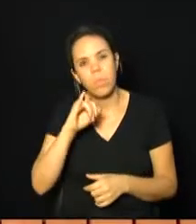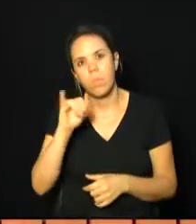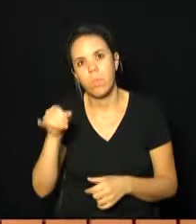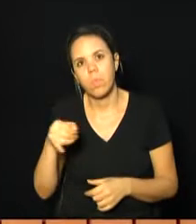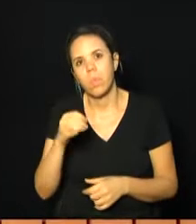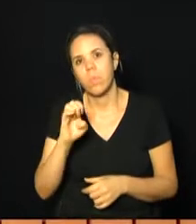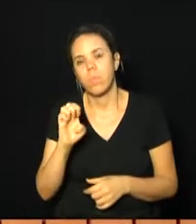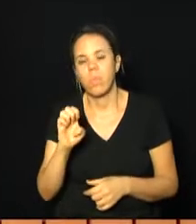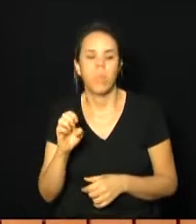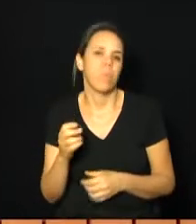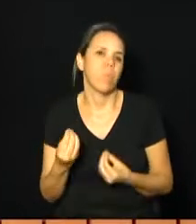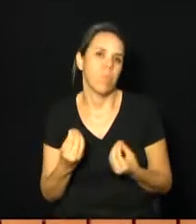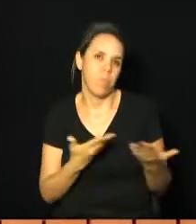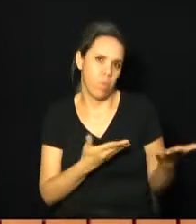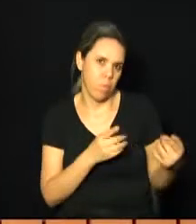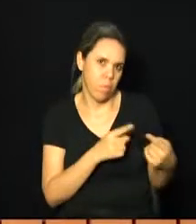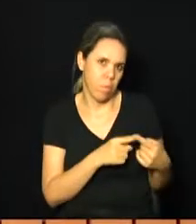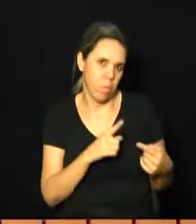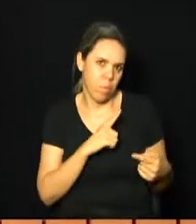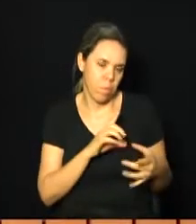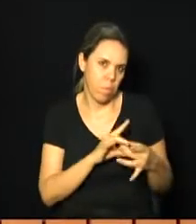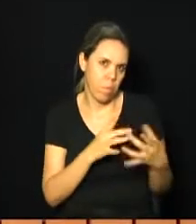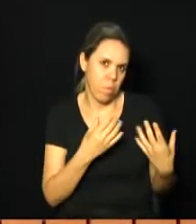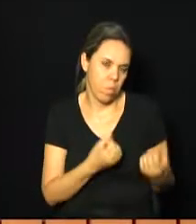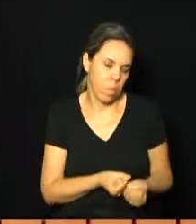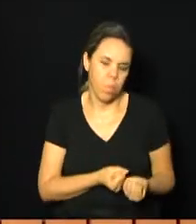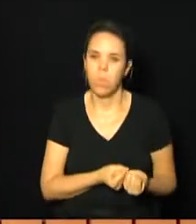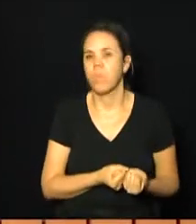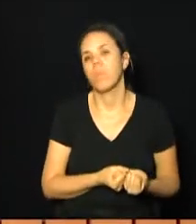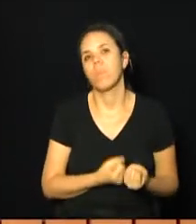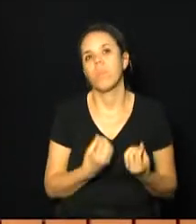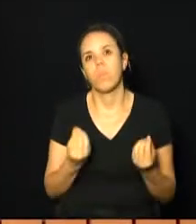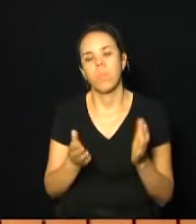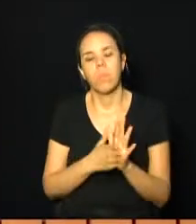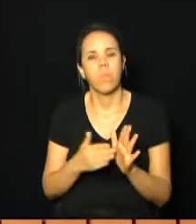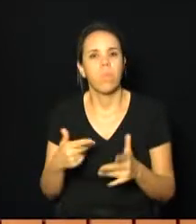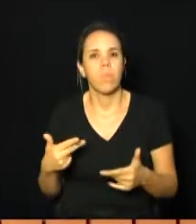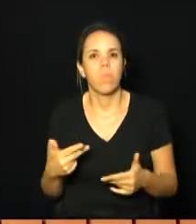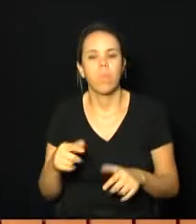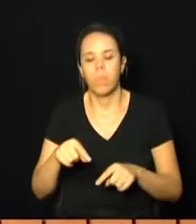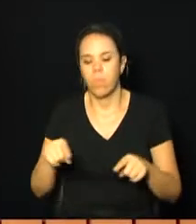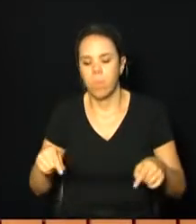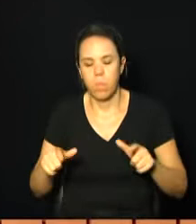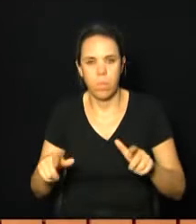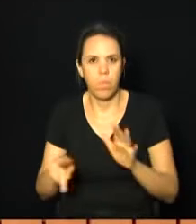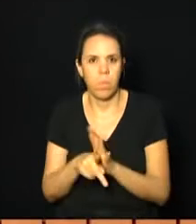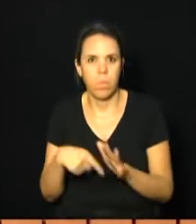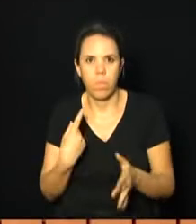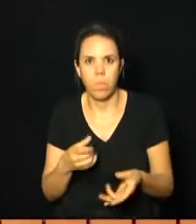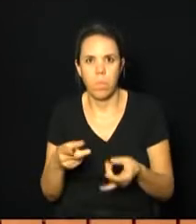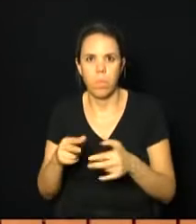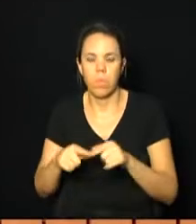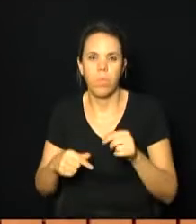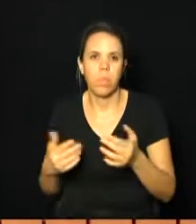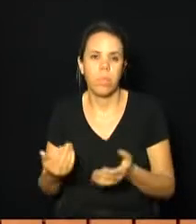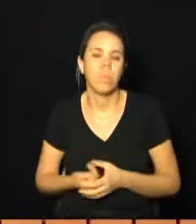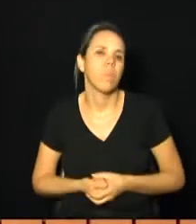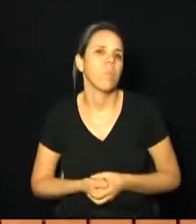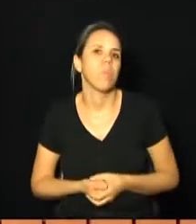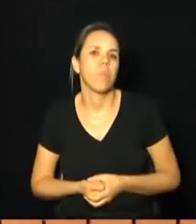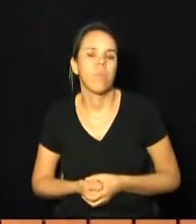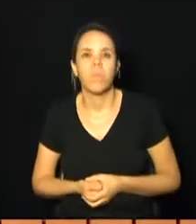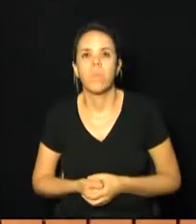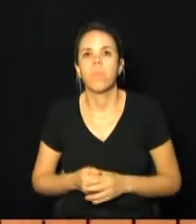Egídio para eles. Ele até dispôs a oferecer um terreno dele lá para nós descartarmos esse material,